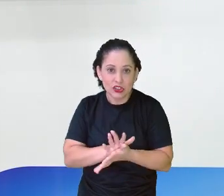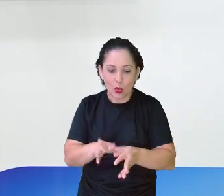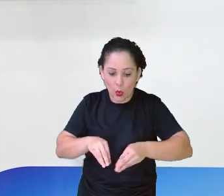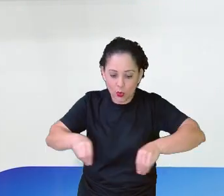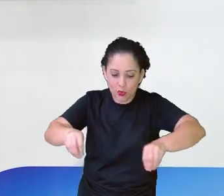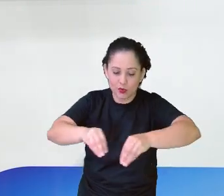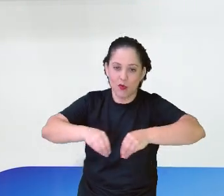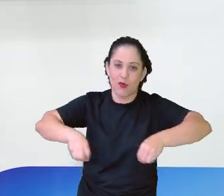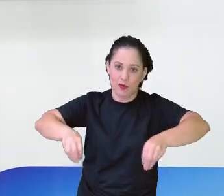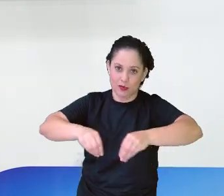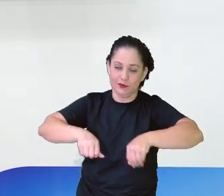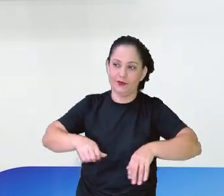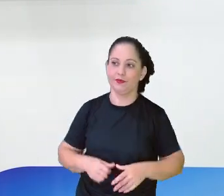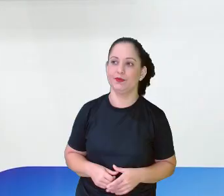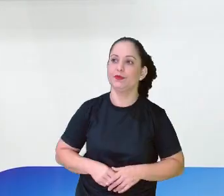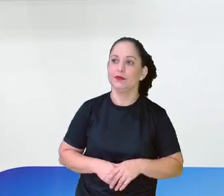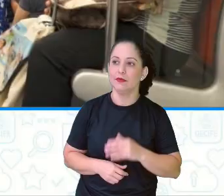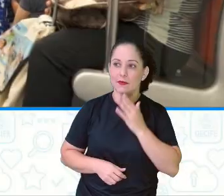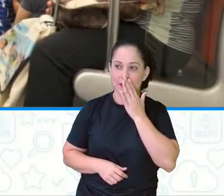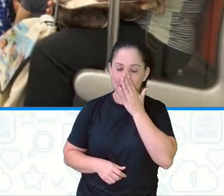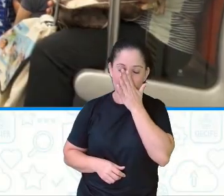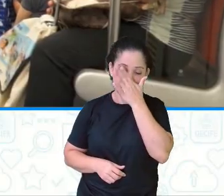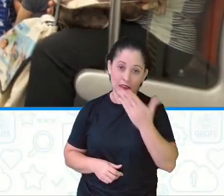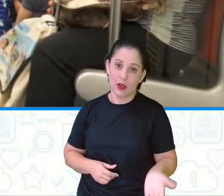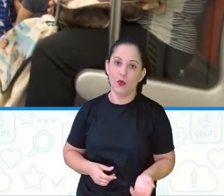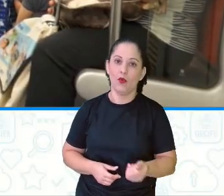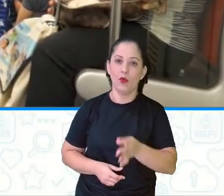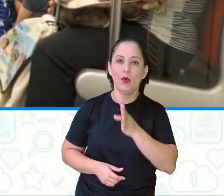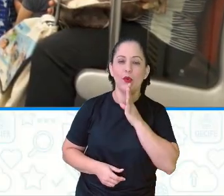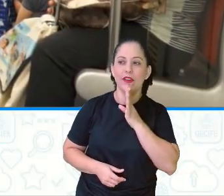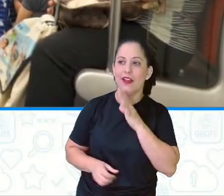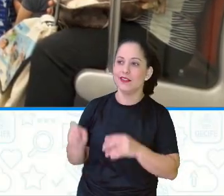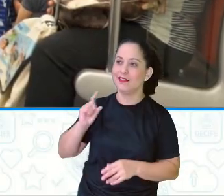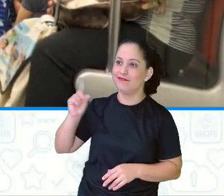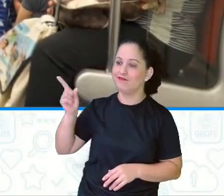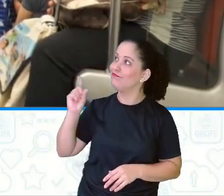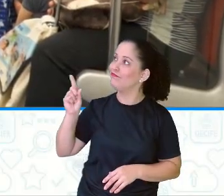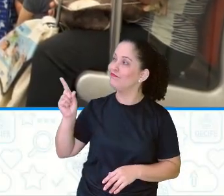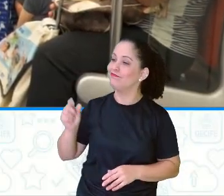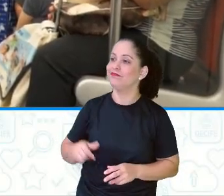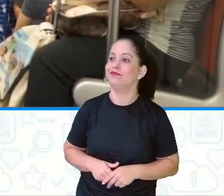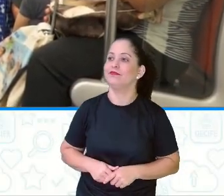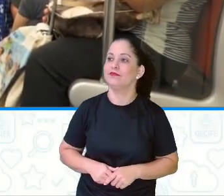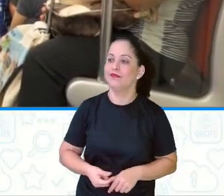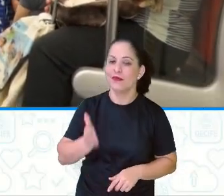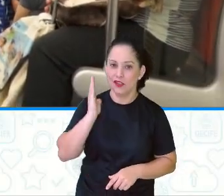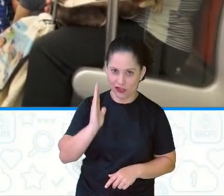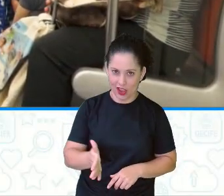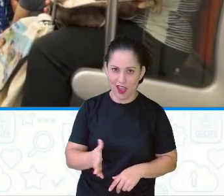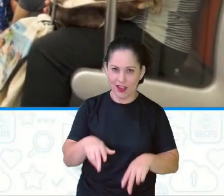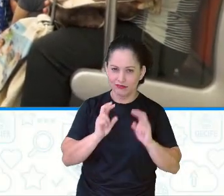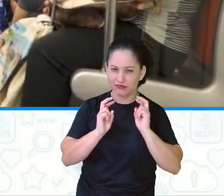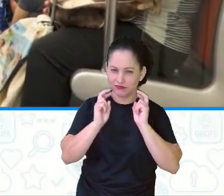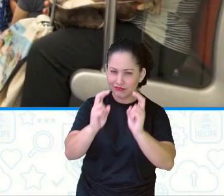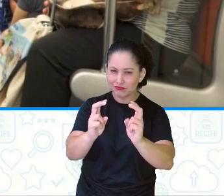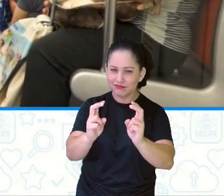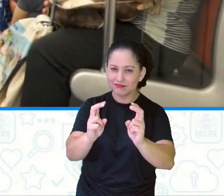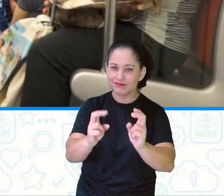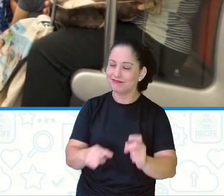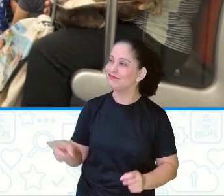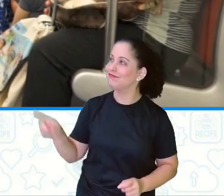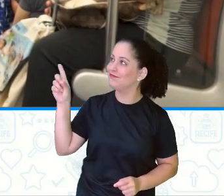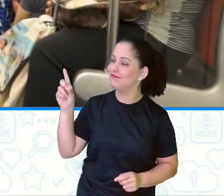noção. Olha só aqui, conhecem esse local aqui, que é o metrô? Vocês já andaram de metrô? Olha